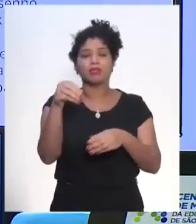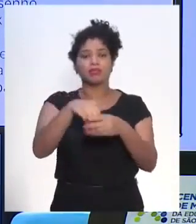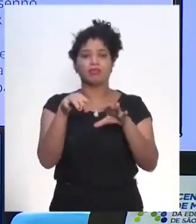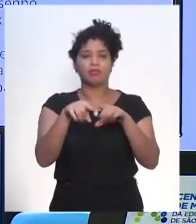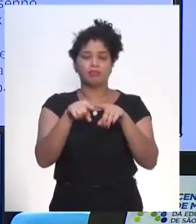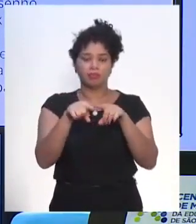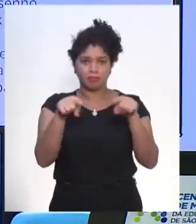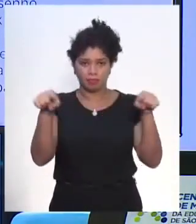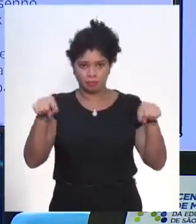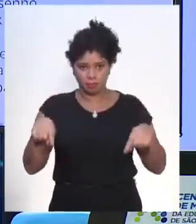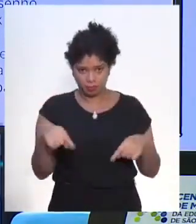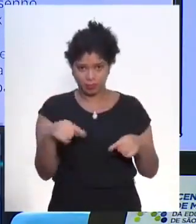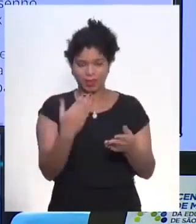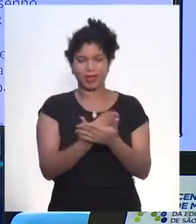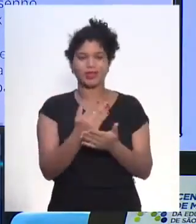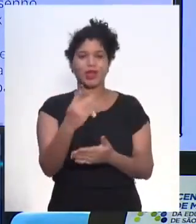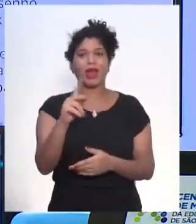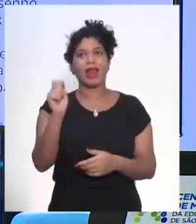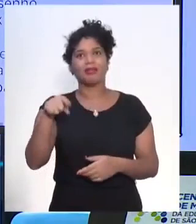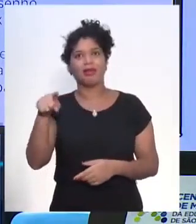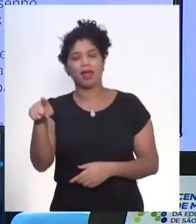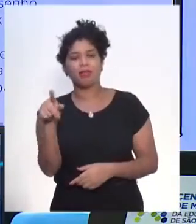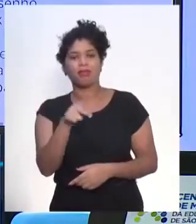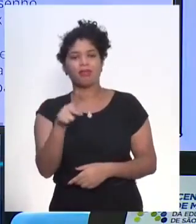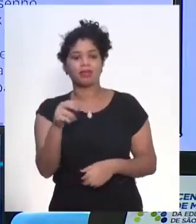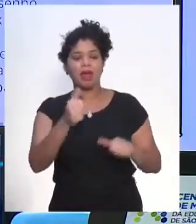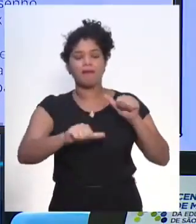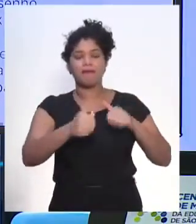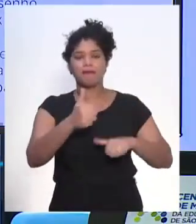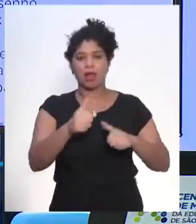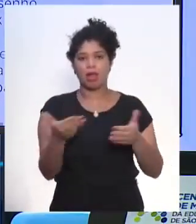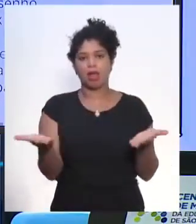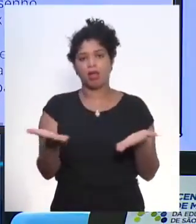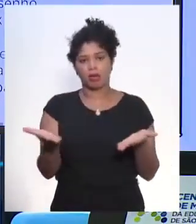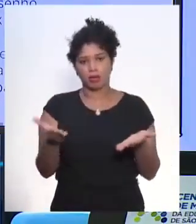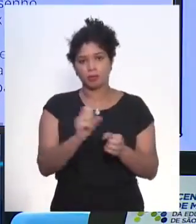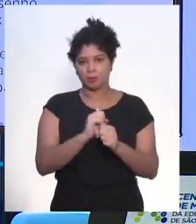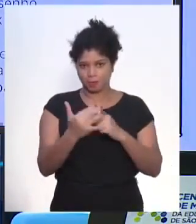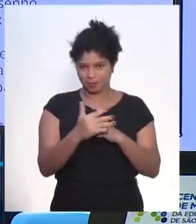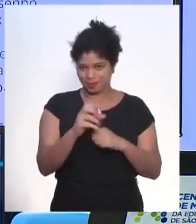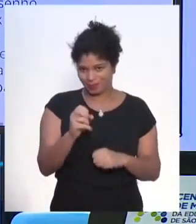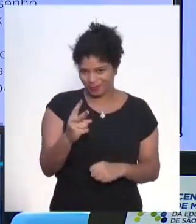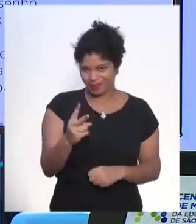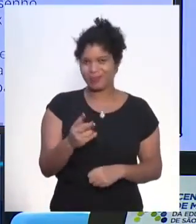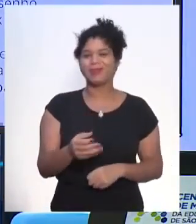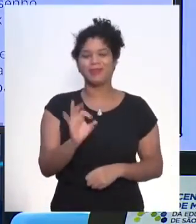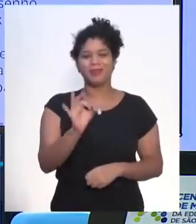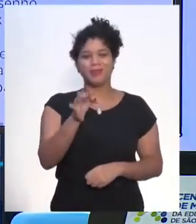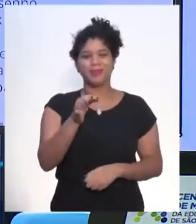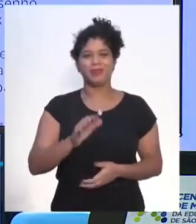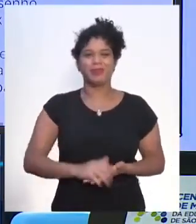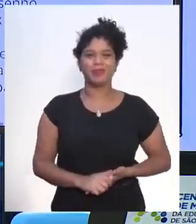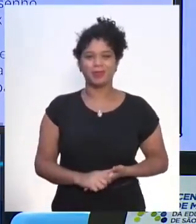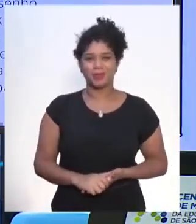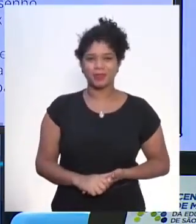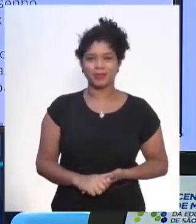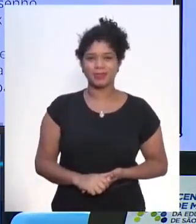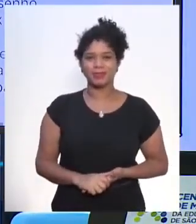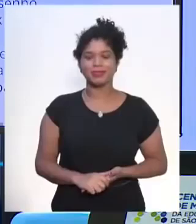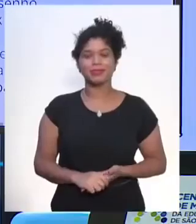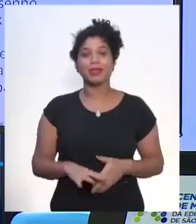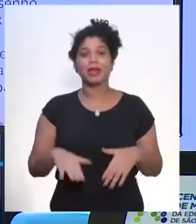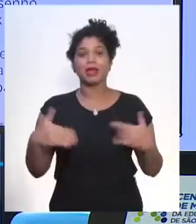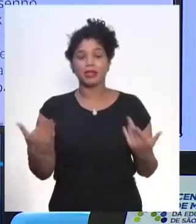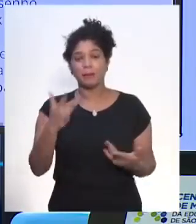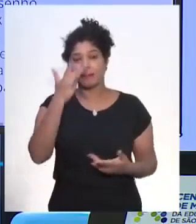uma forma a mais que ele vai ter de avaliar você nesse momento aqui de pandemia. Tá certo? Tá? E aí, gente,